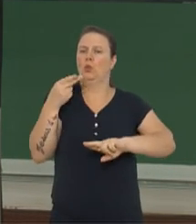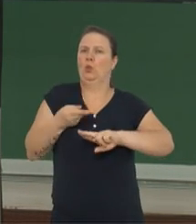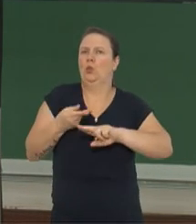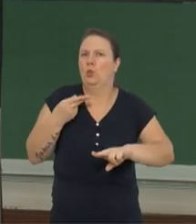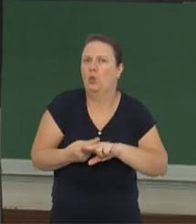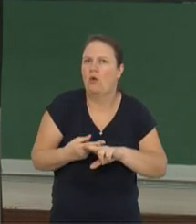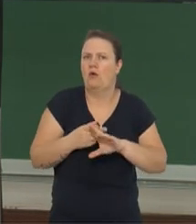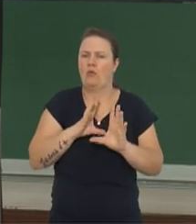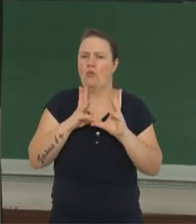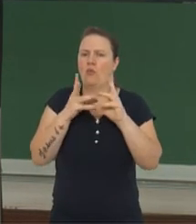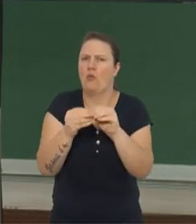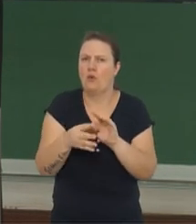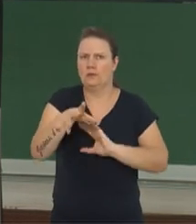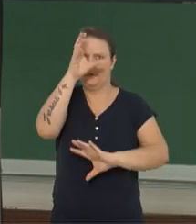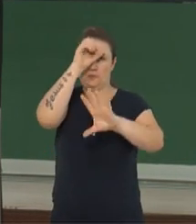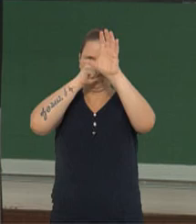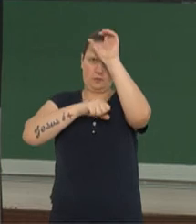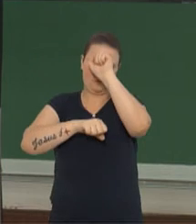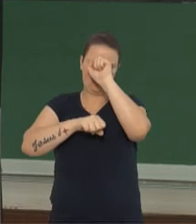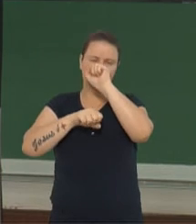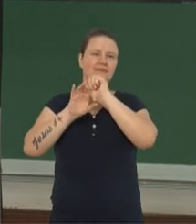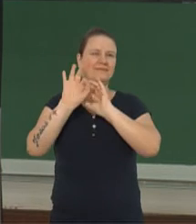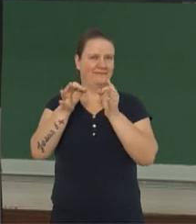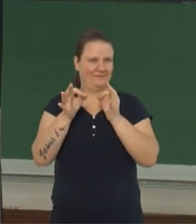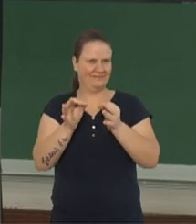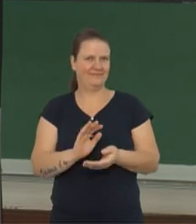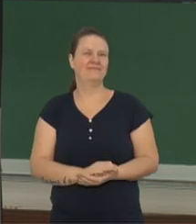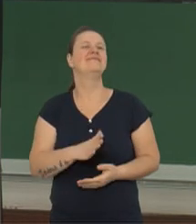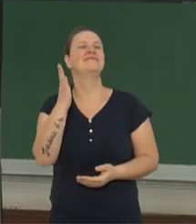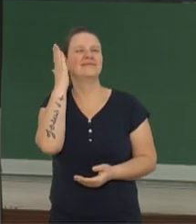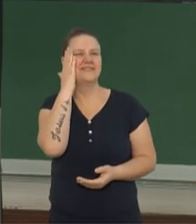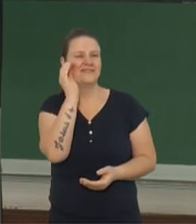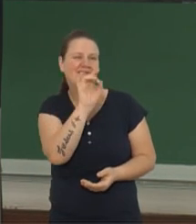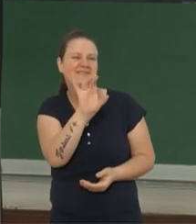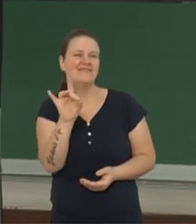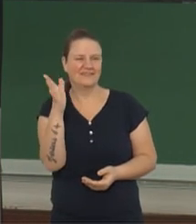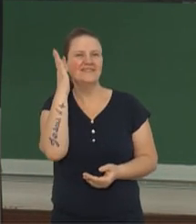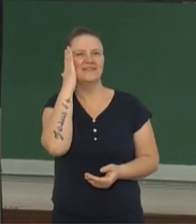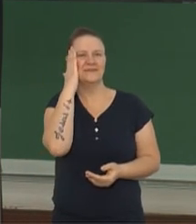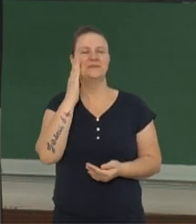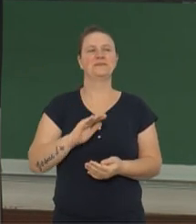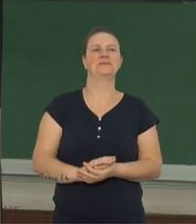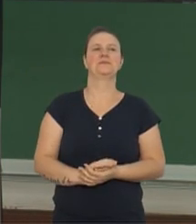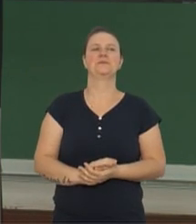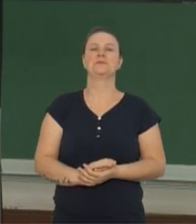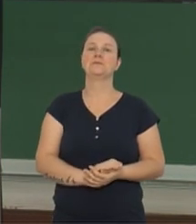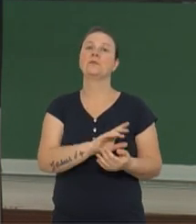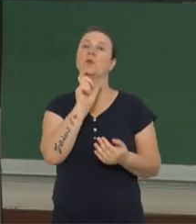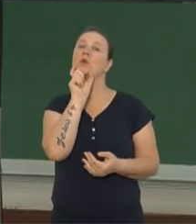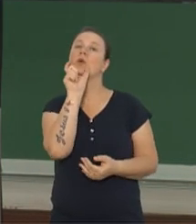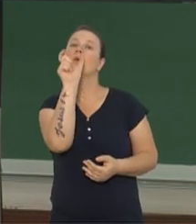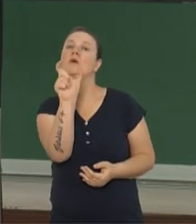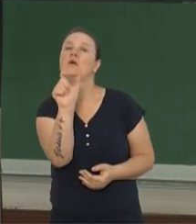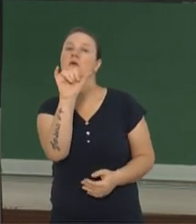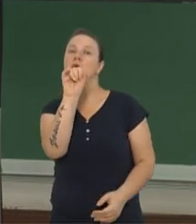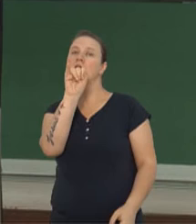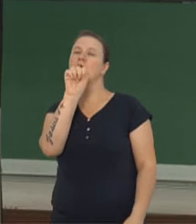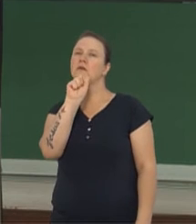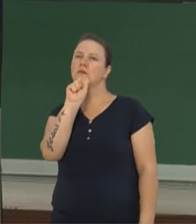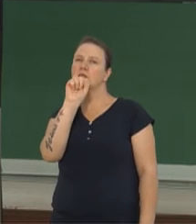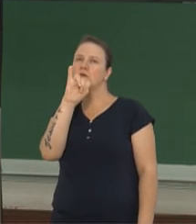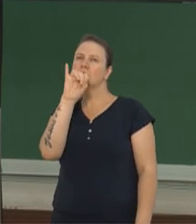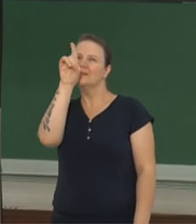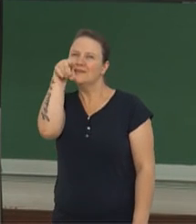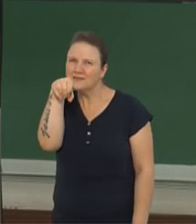estamos aprendiendo, ¿de acuerdo? Sei que vocês entendem disso. Entonces, quando a palavra sí lleva